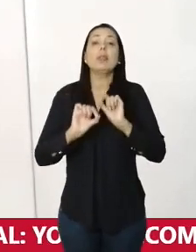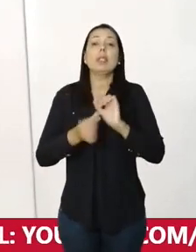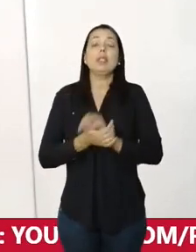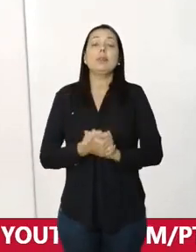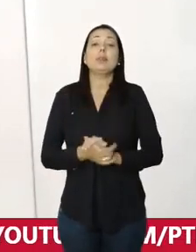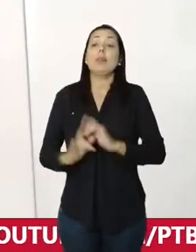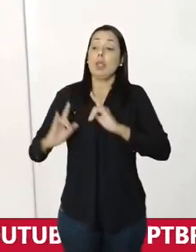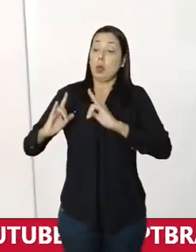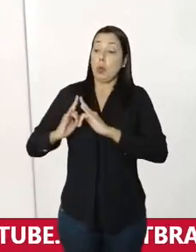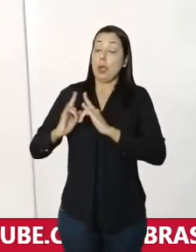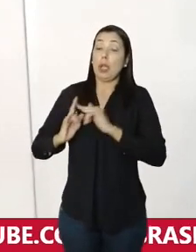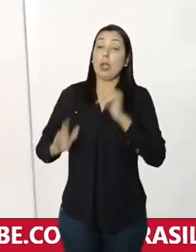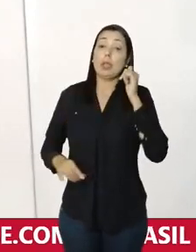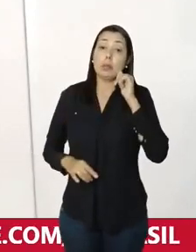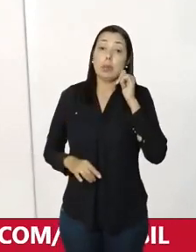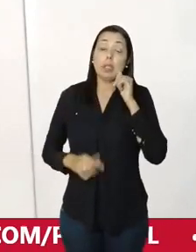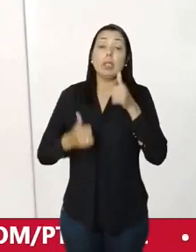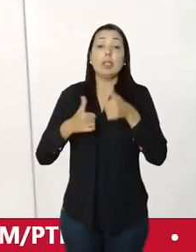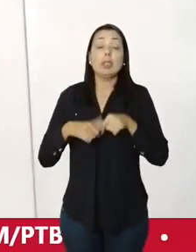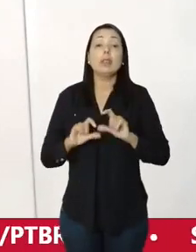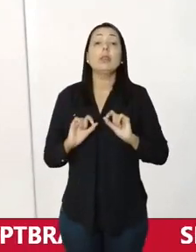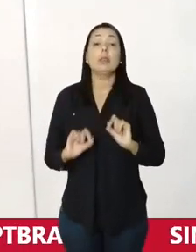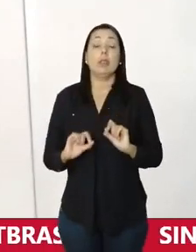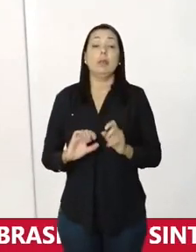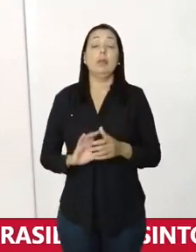as companheiras mulheres, né, que estão